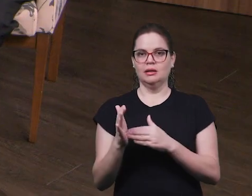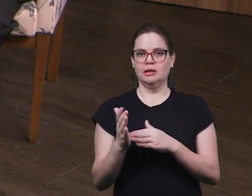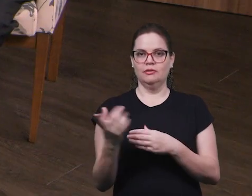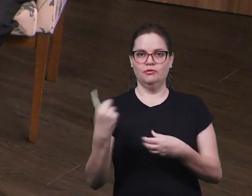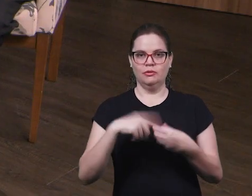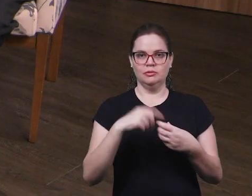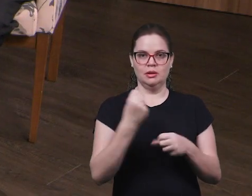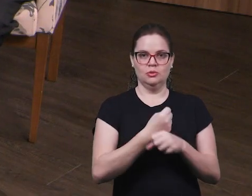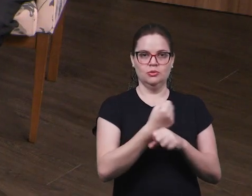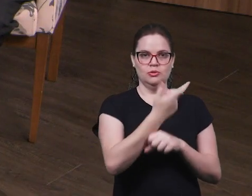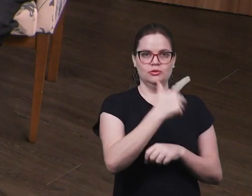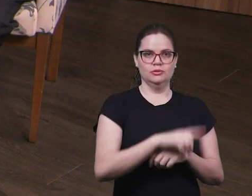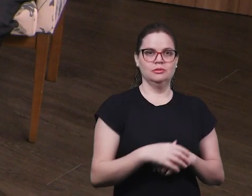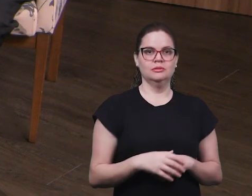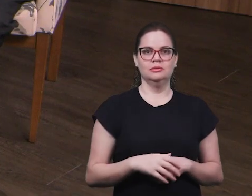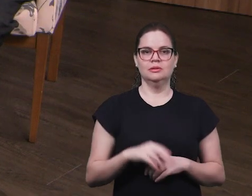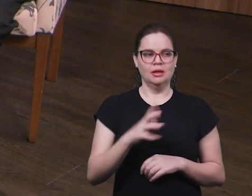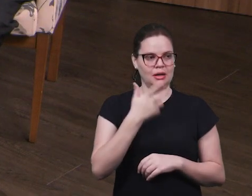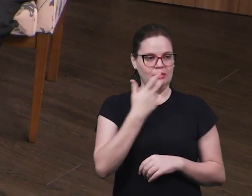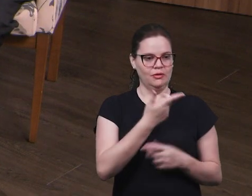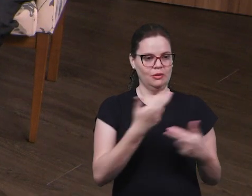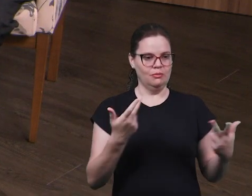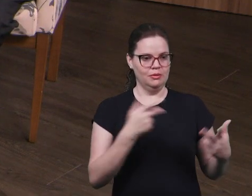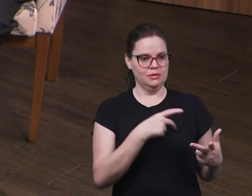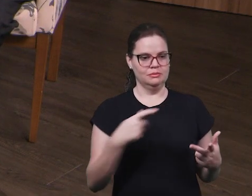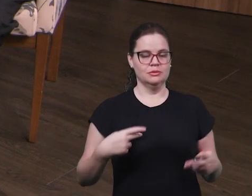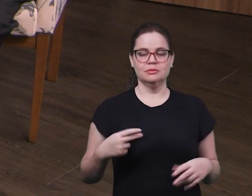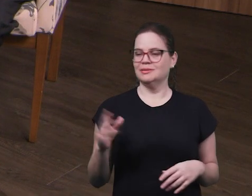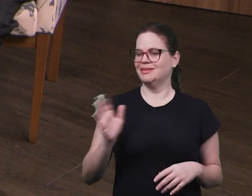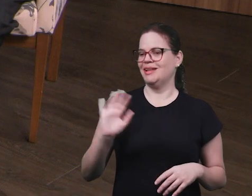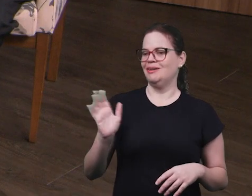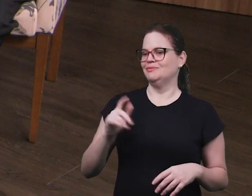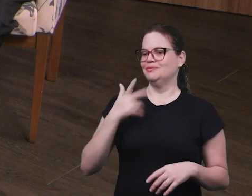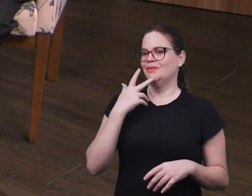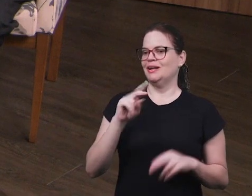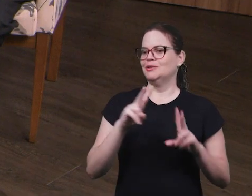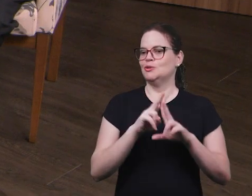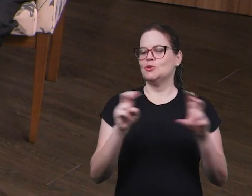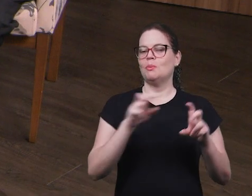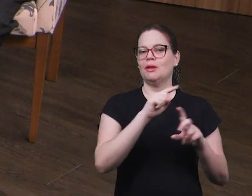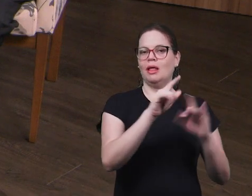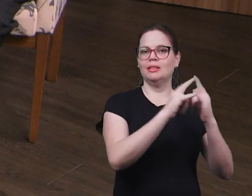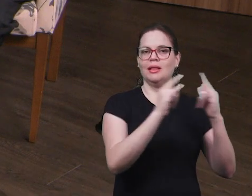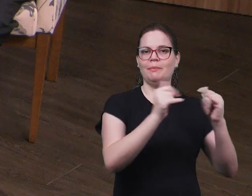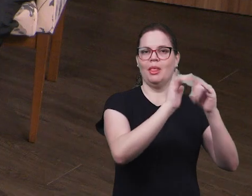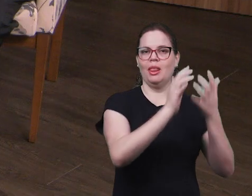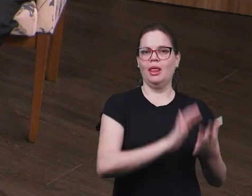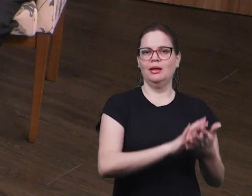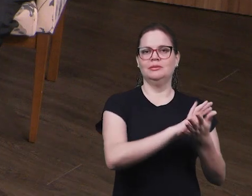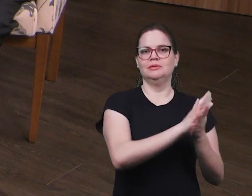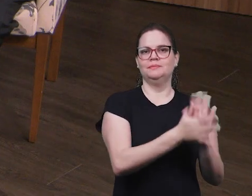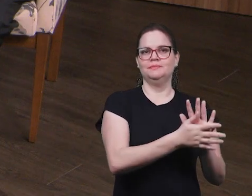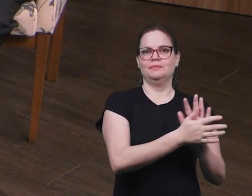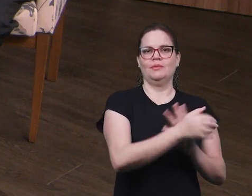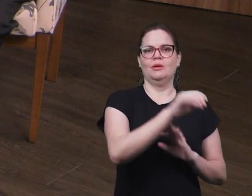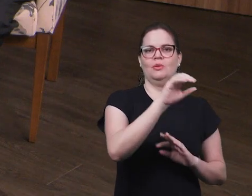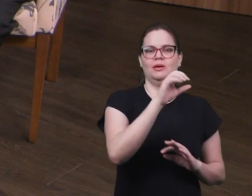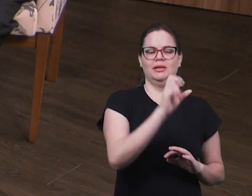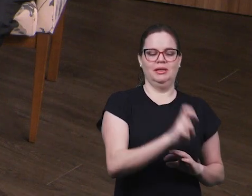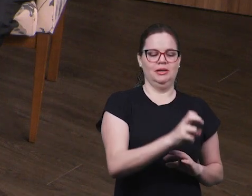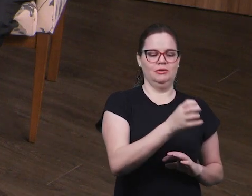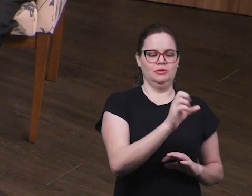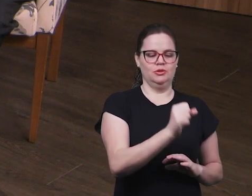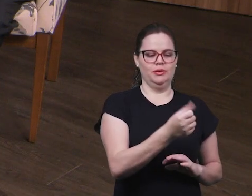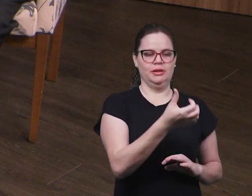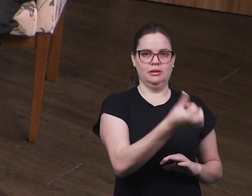Não, eu só ia confirmar o que você está dizendo, né? Da destruição do templo em 586 até a reconstrução